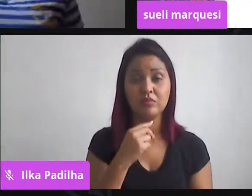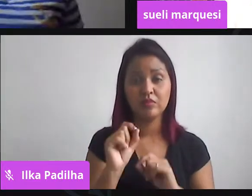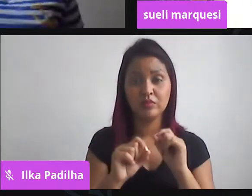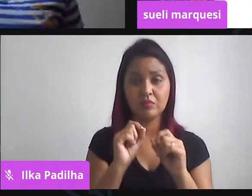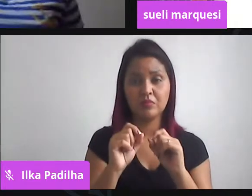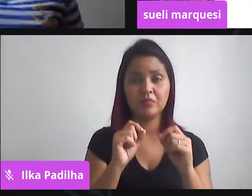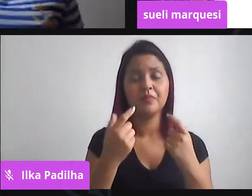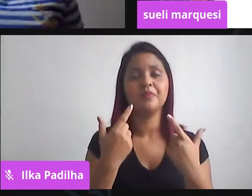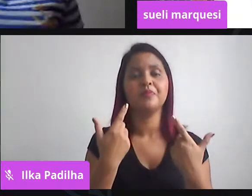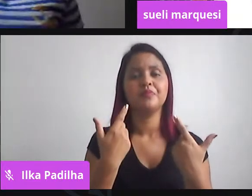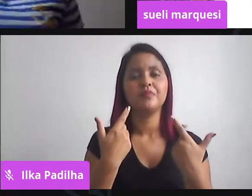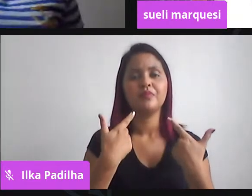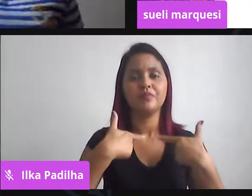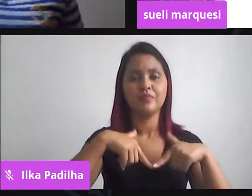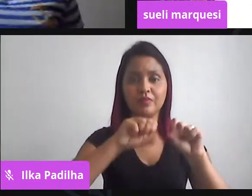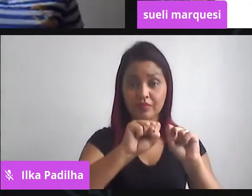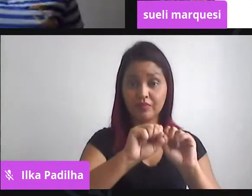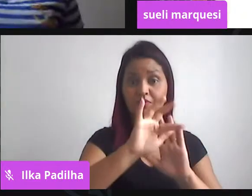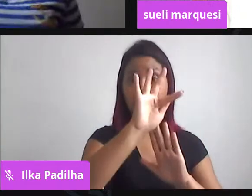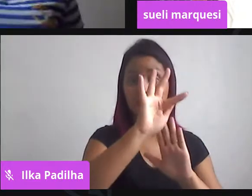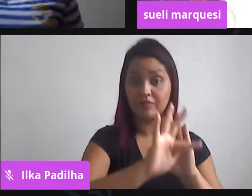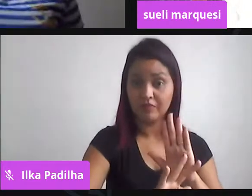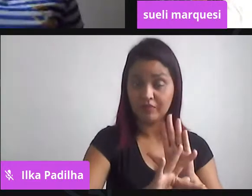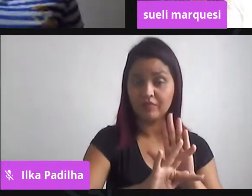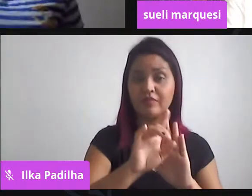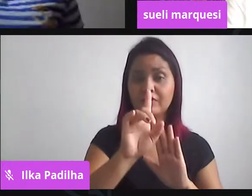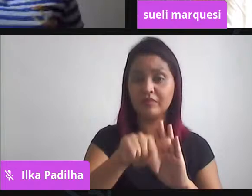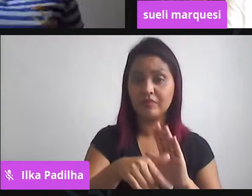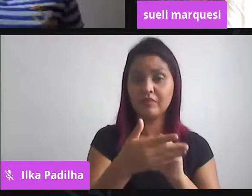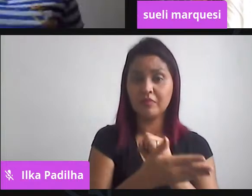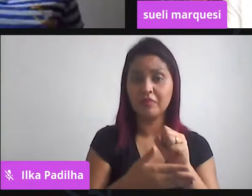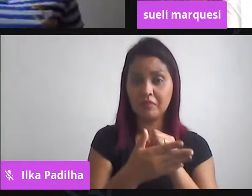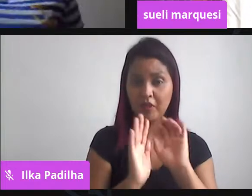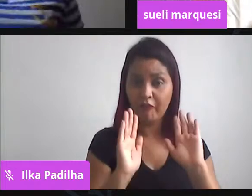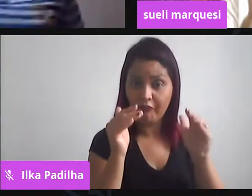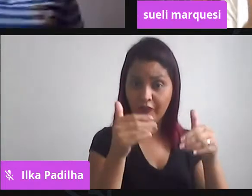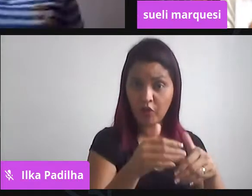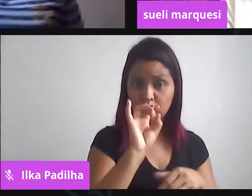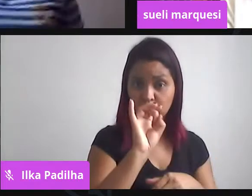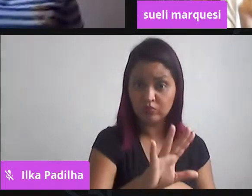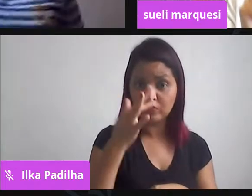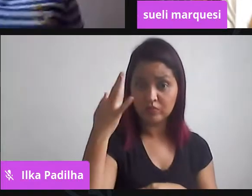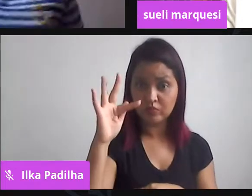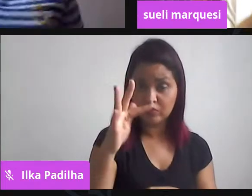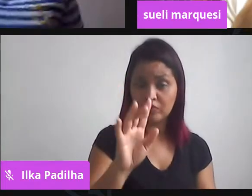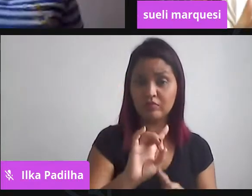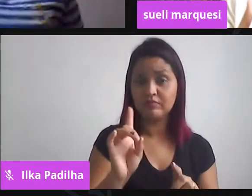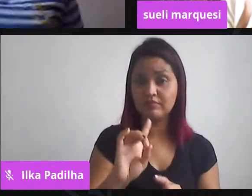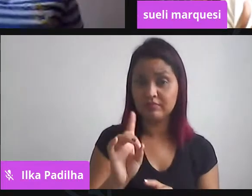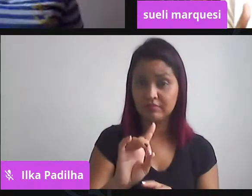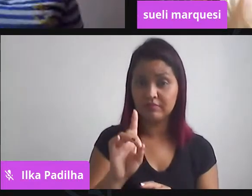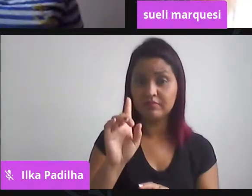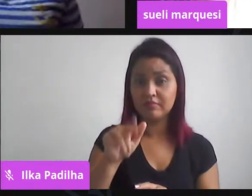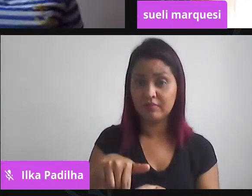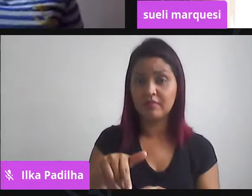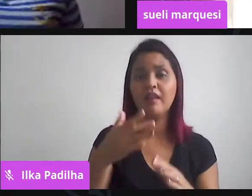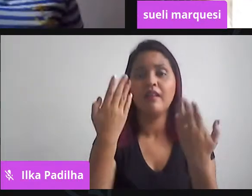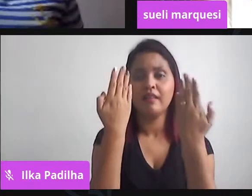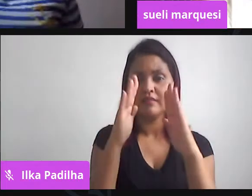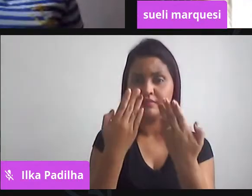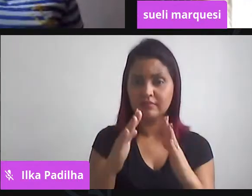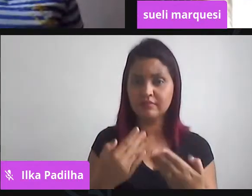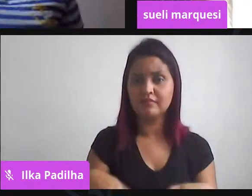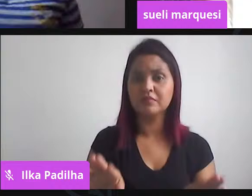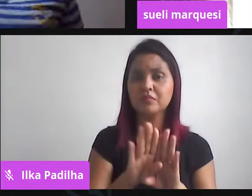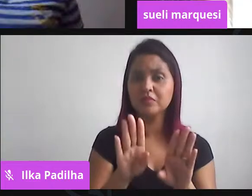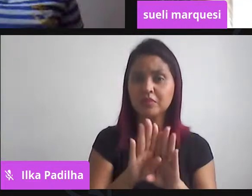linguística pessoal, ela subsidia só trabalhos teóricos, ela subsidia trabalhos analíticos,